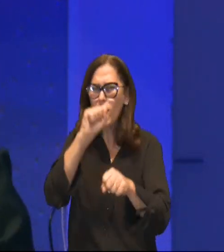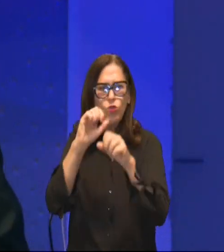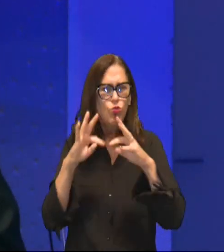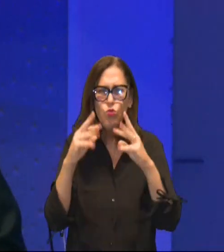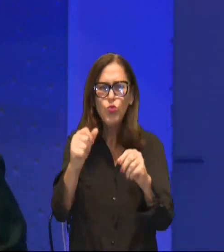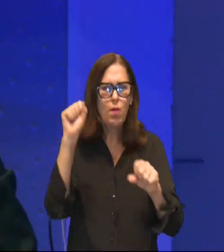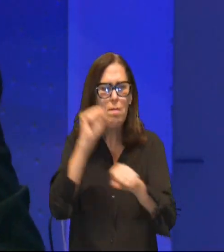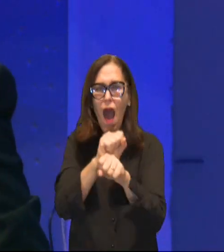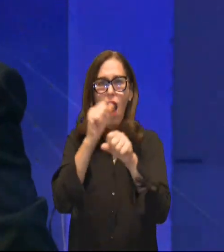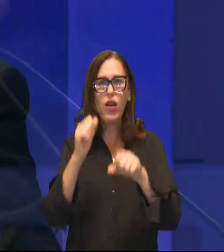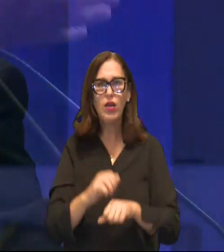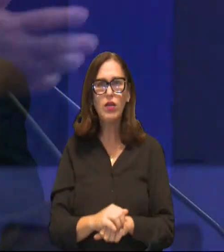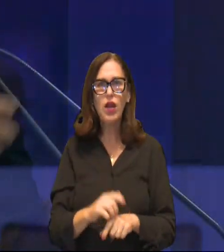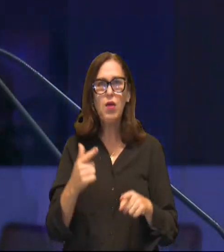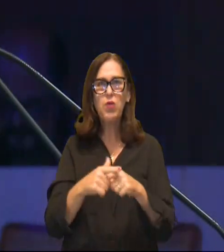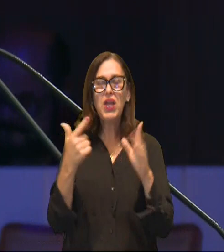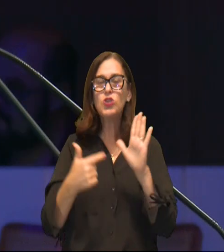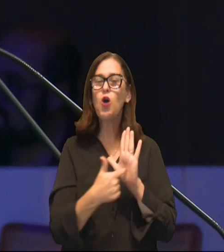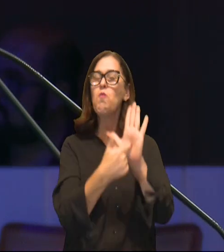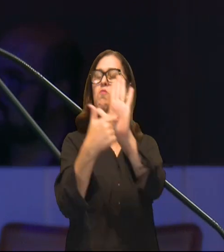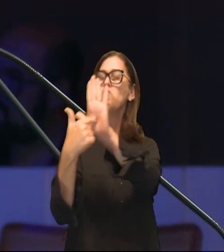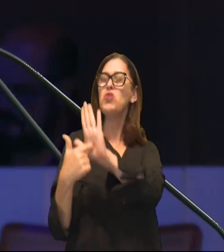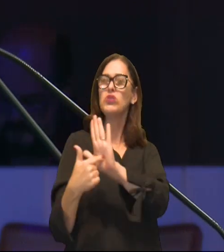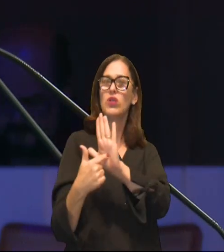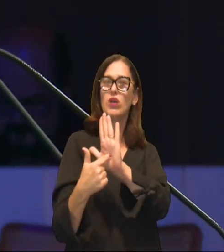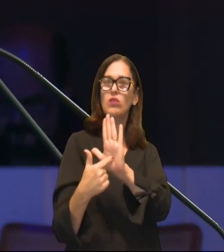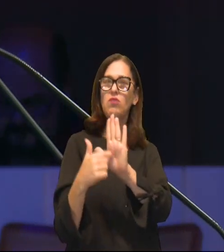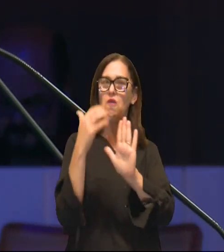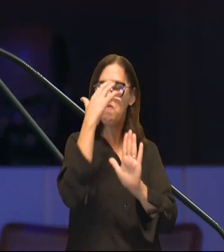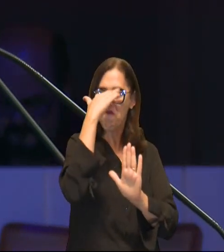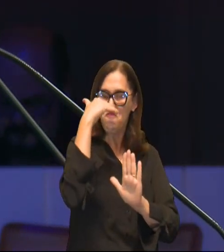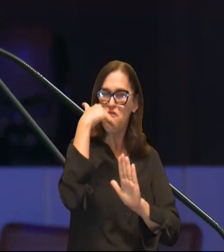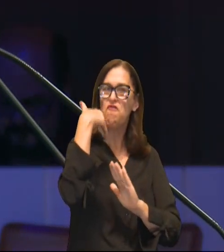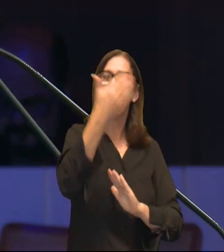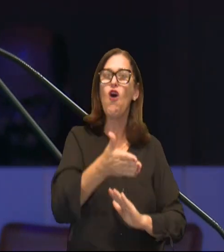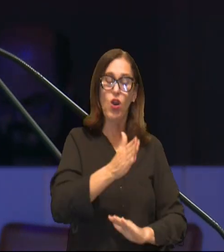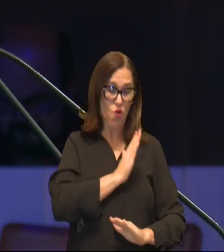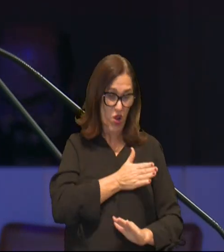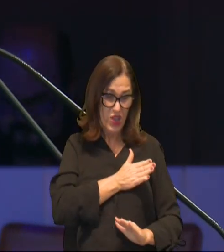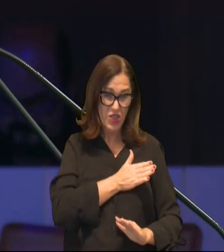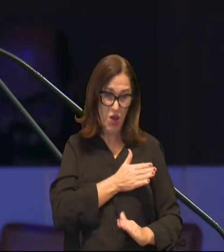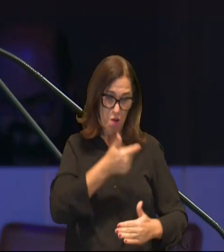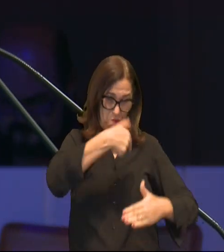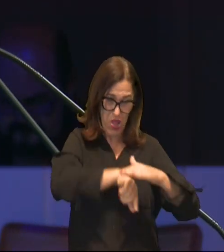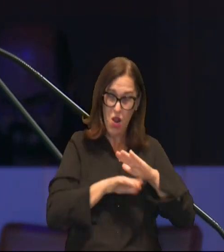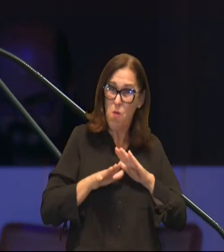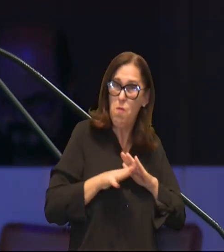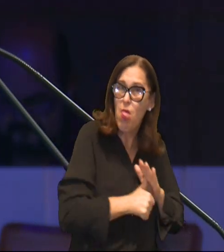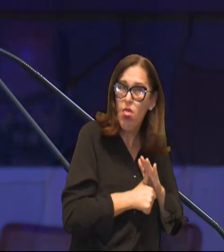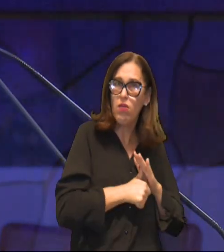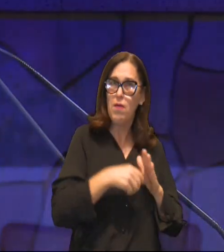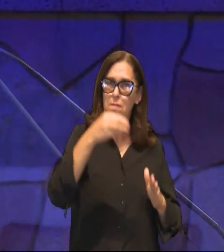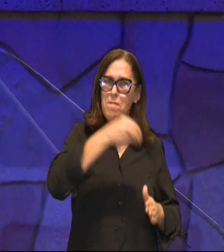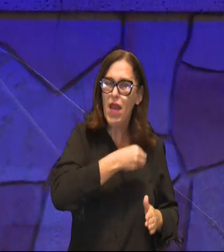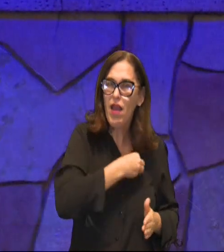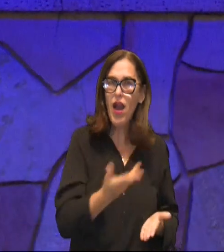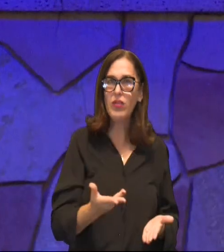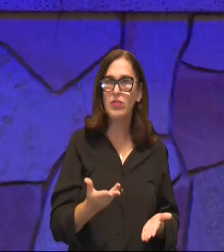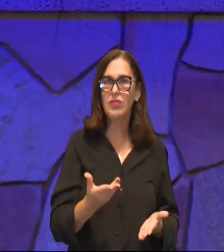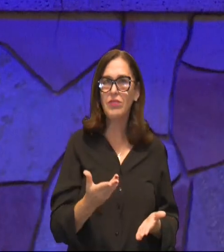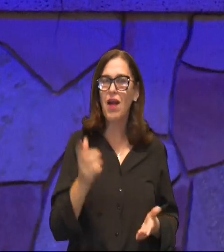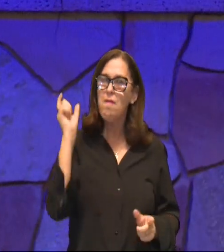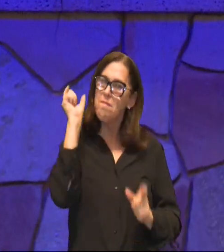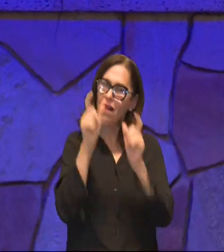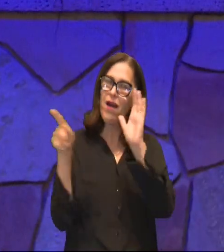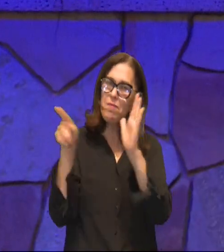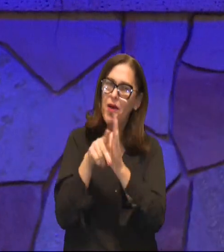tudo, porque isso é apenas manifestação do exterior, o coração de vocês está corrompido. Palavra do